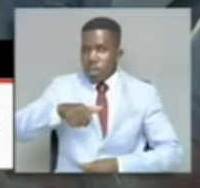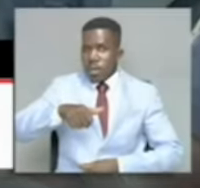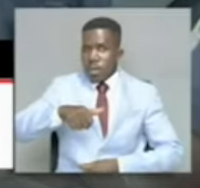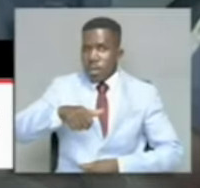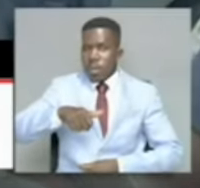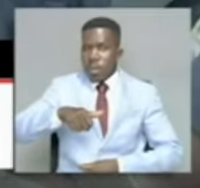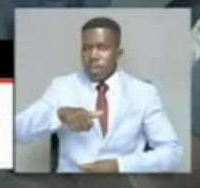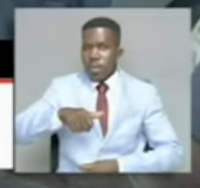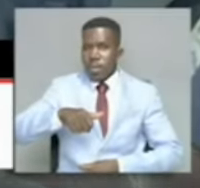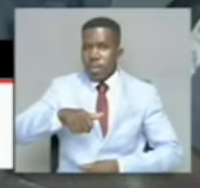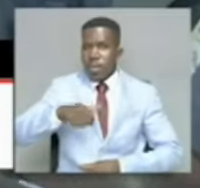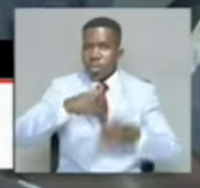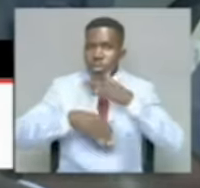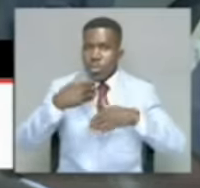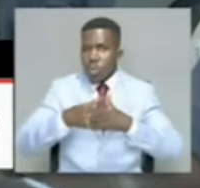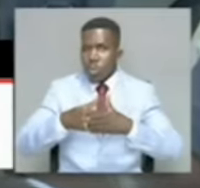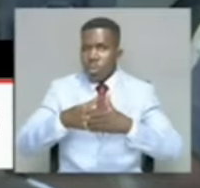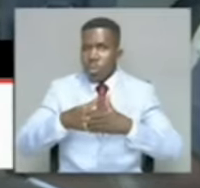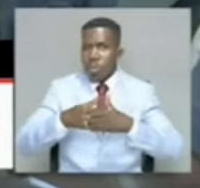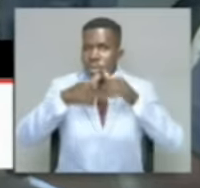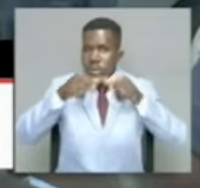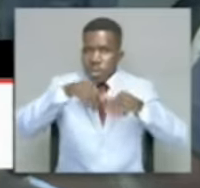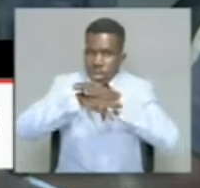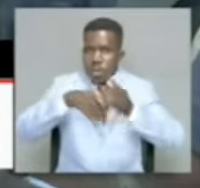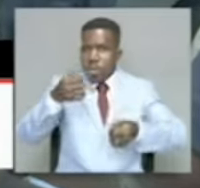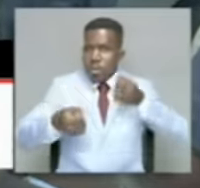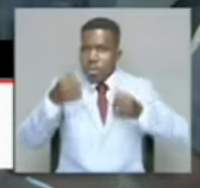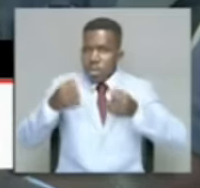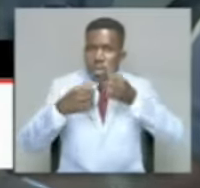Antes do assalto, todo mundo fica no carro.